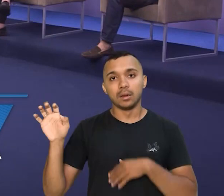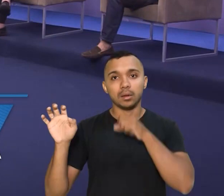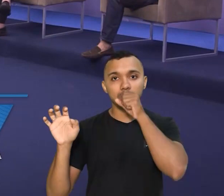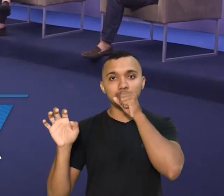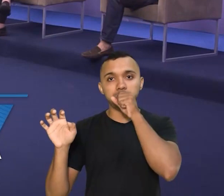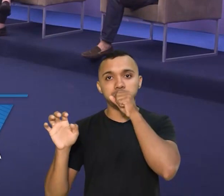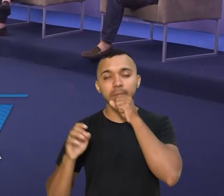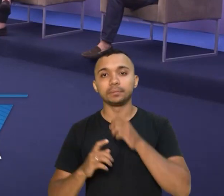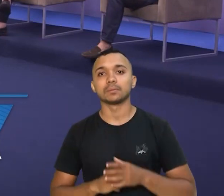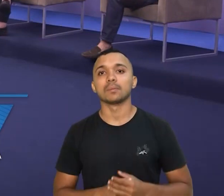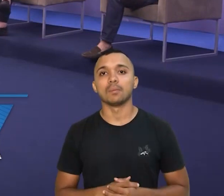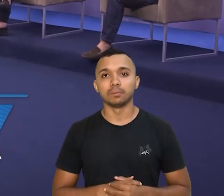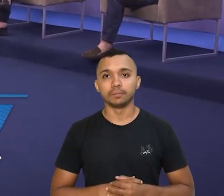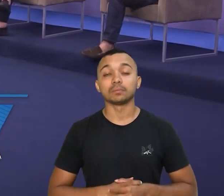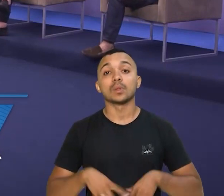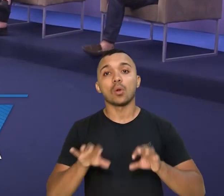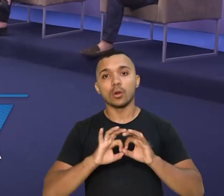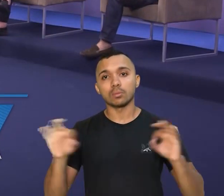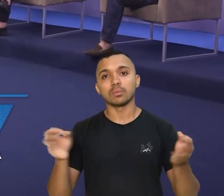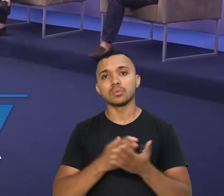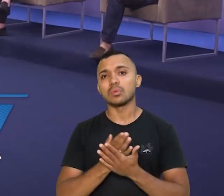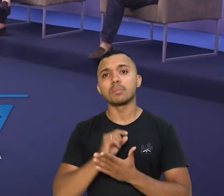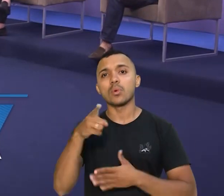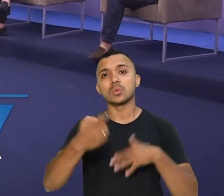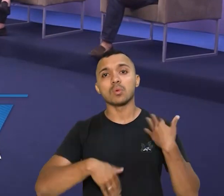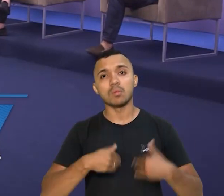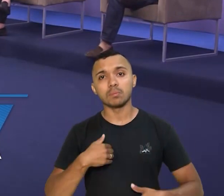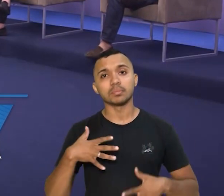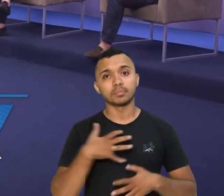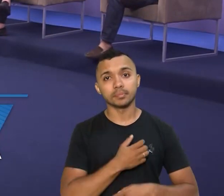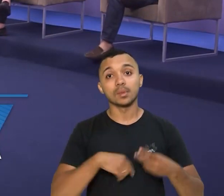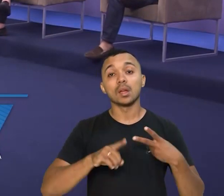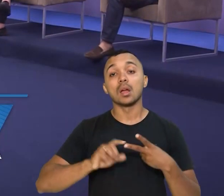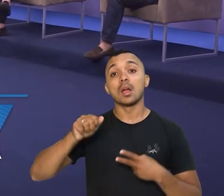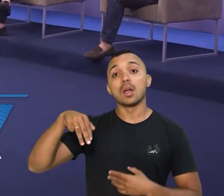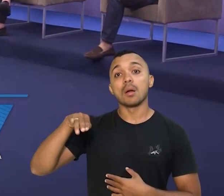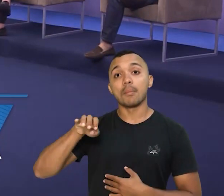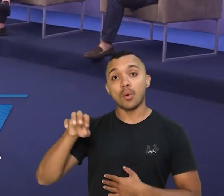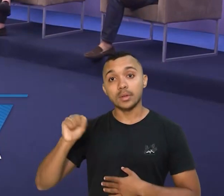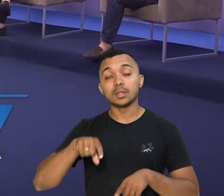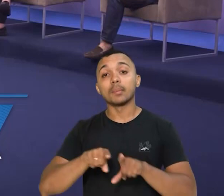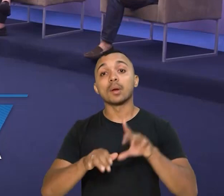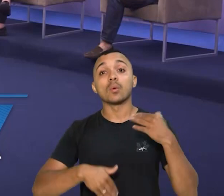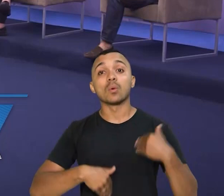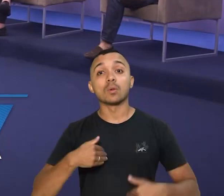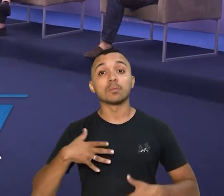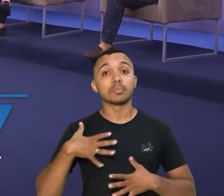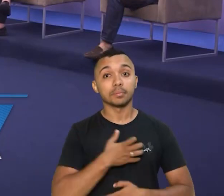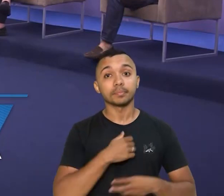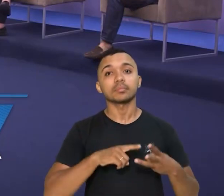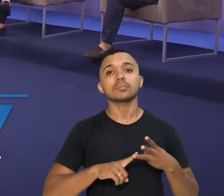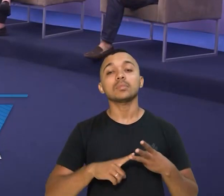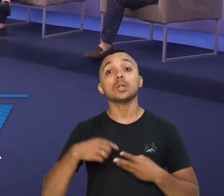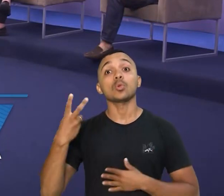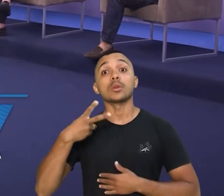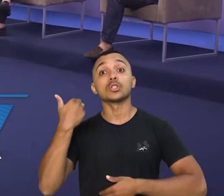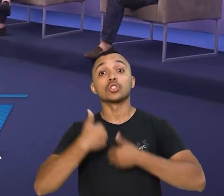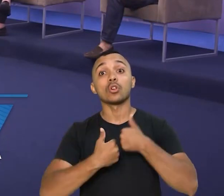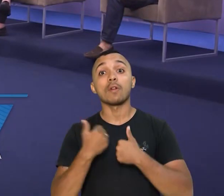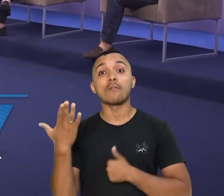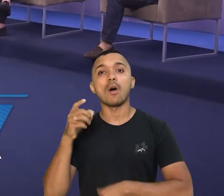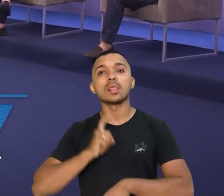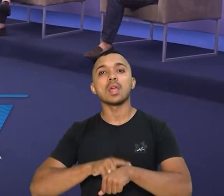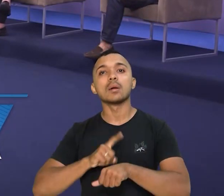Pedro Rocha começa muito bem e se machuca. Moisés vai e se machuca. Os dois substitutos do Moisés se machucam. Parece